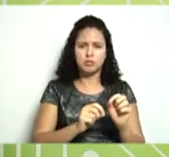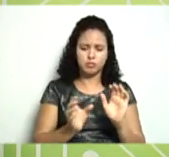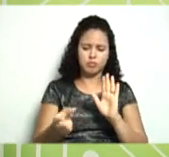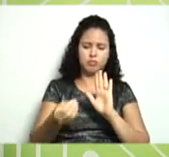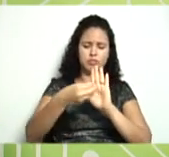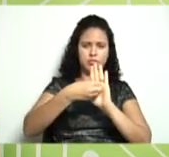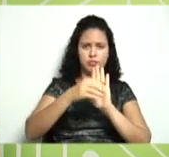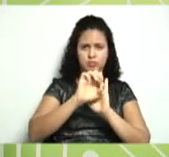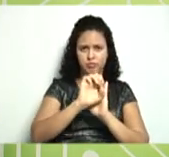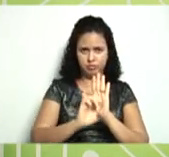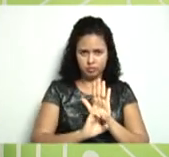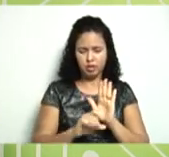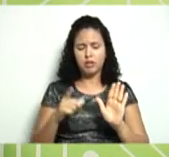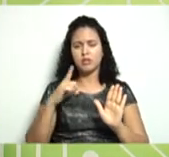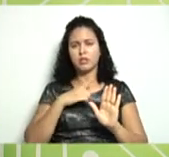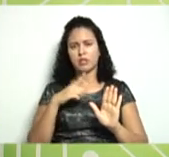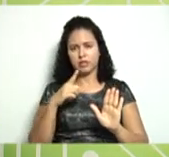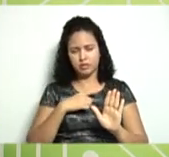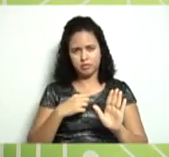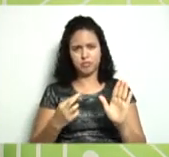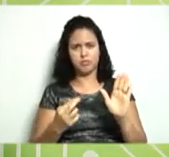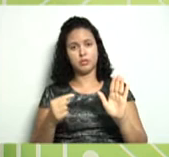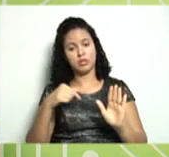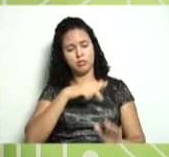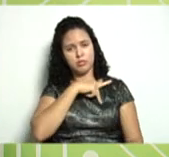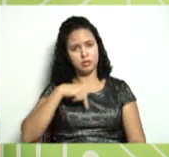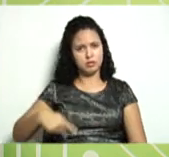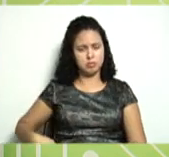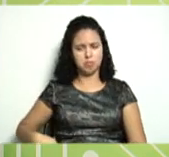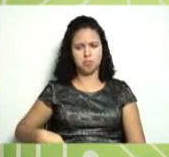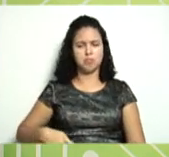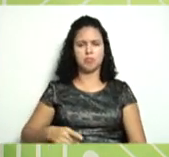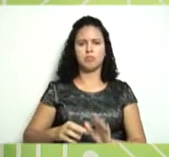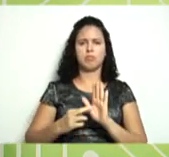te representa, representa a cooperativa,